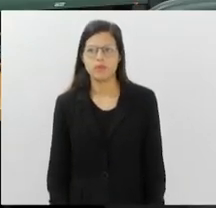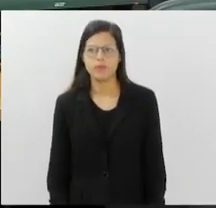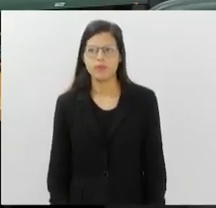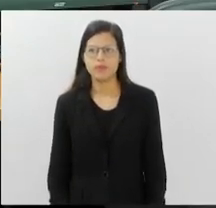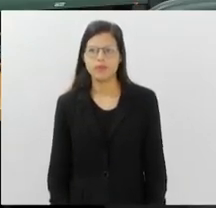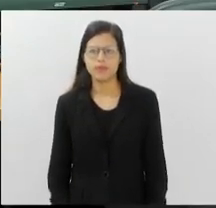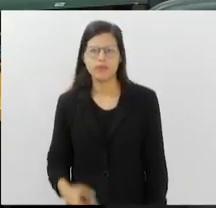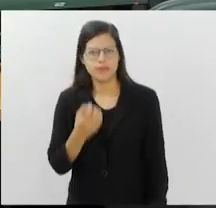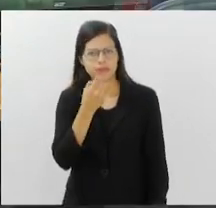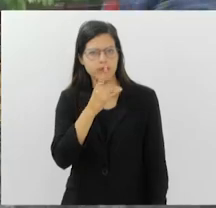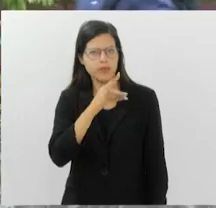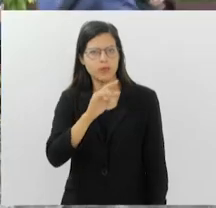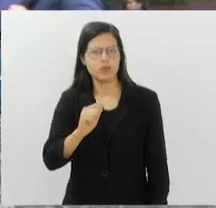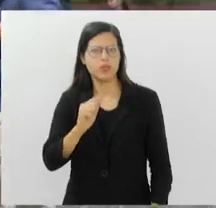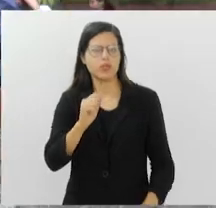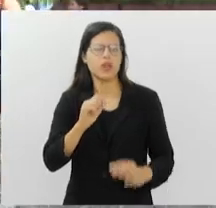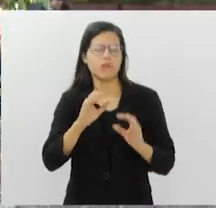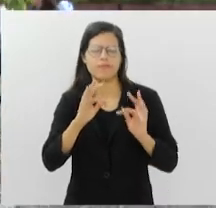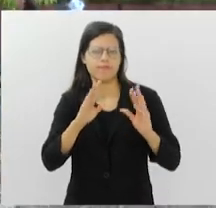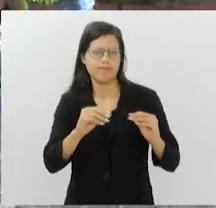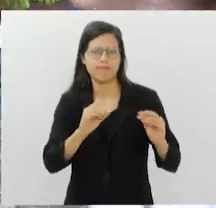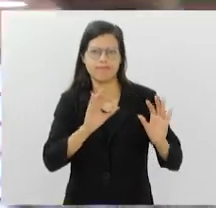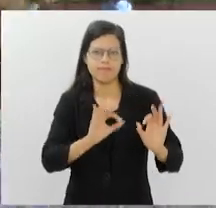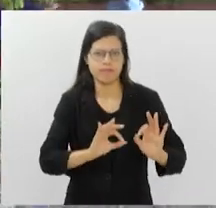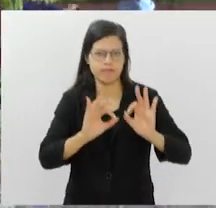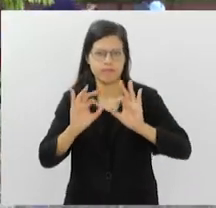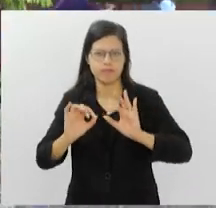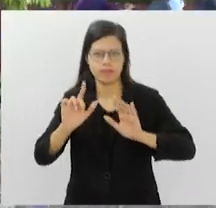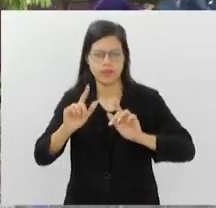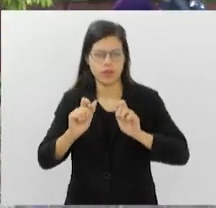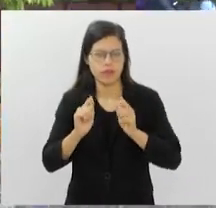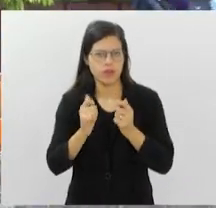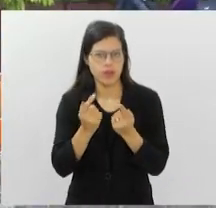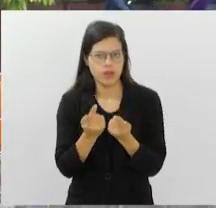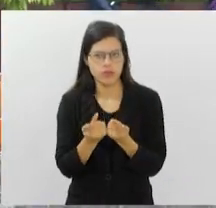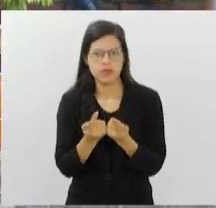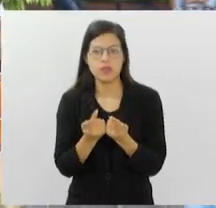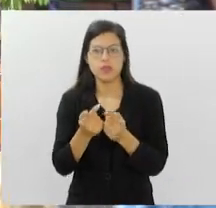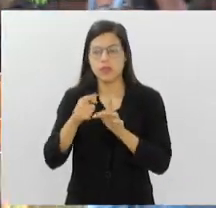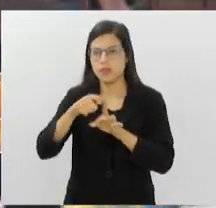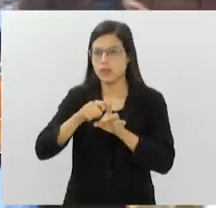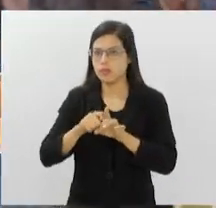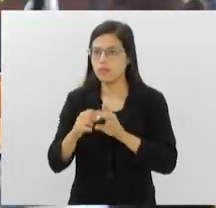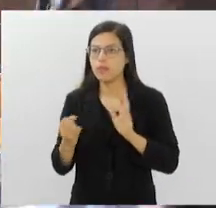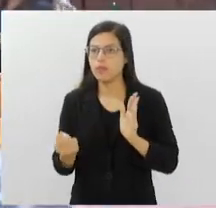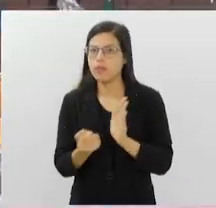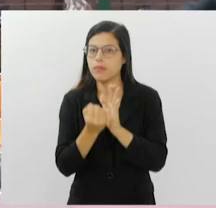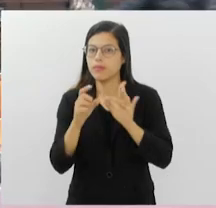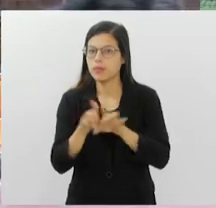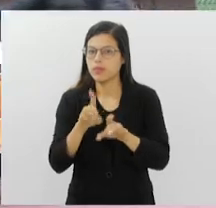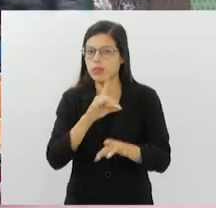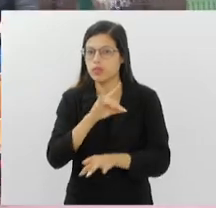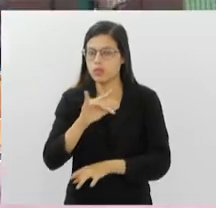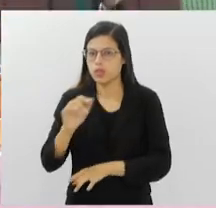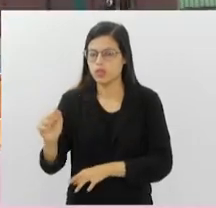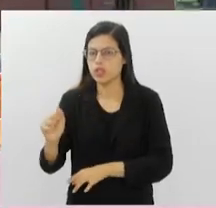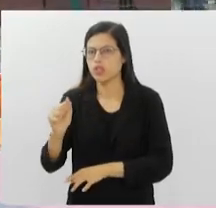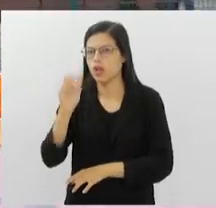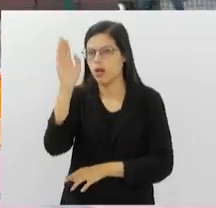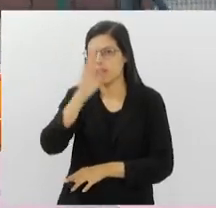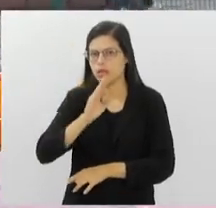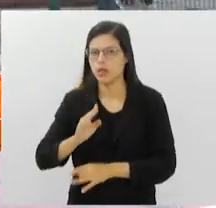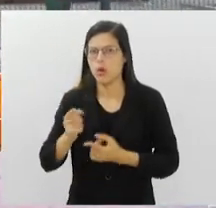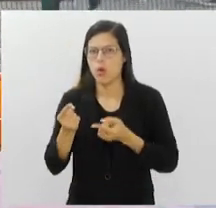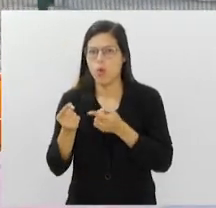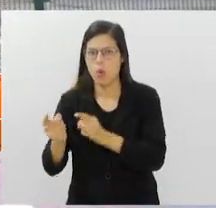Olá, Vicente. Bom dia para você. Bom dia a todos que acompanham a TV Alerj. Esse mês, Vicente, marca também o Dia Nacional de Combate à Sífilis